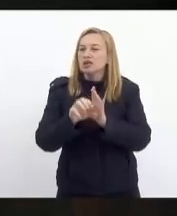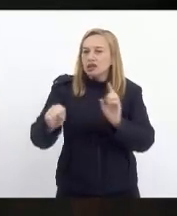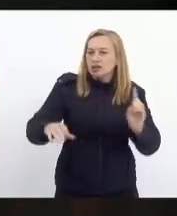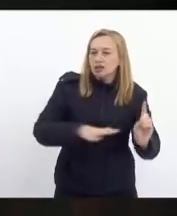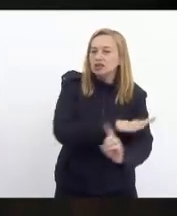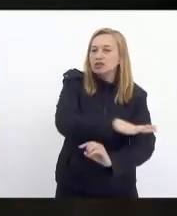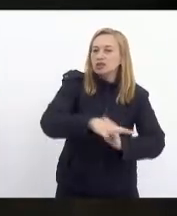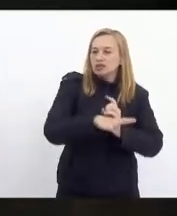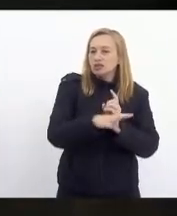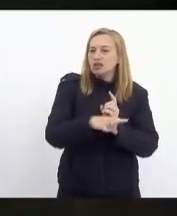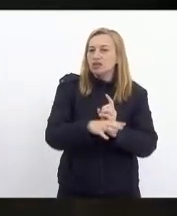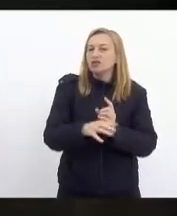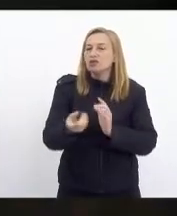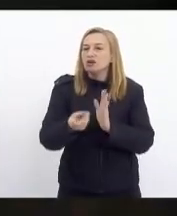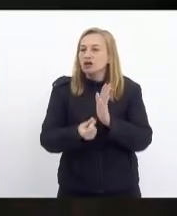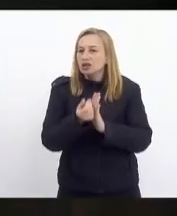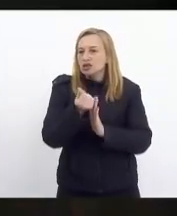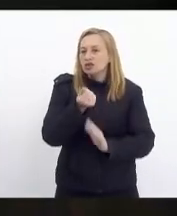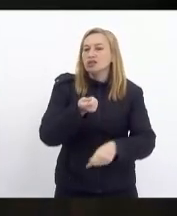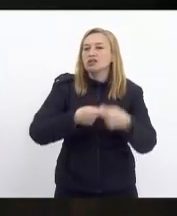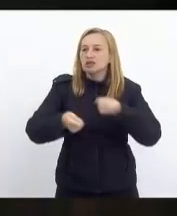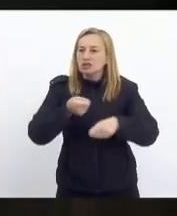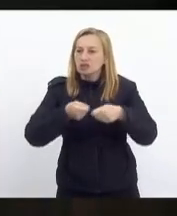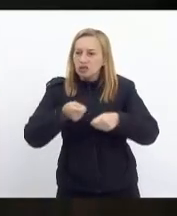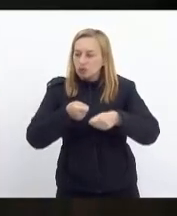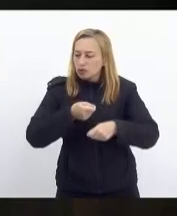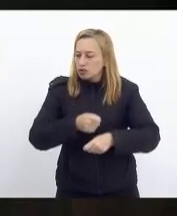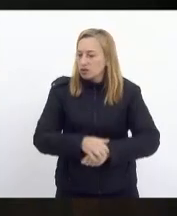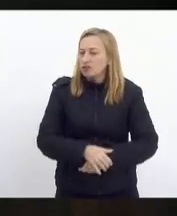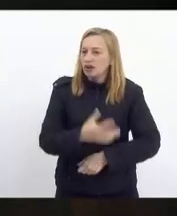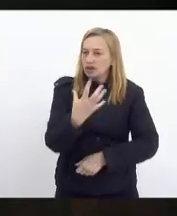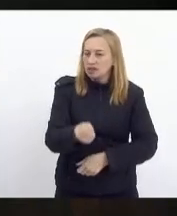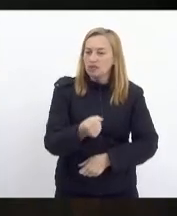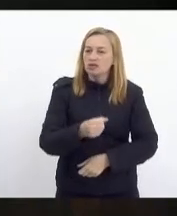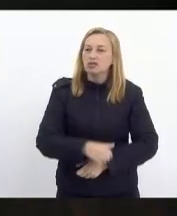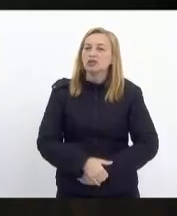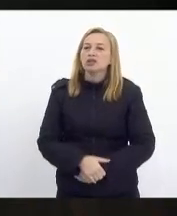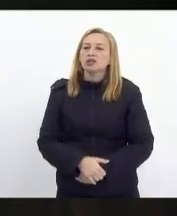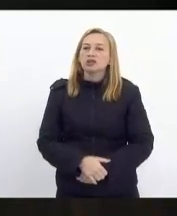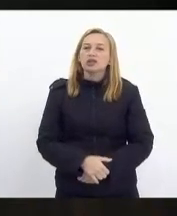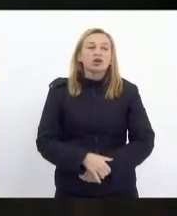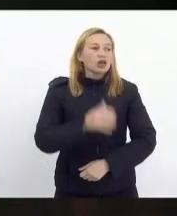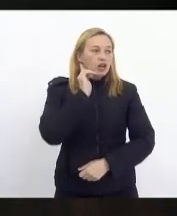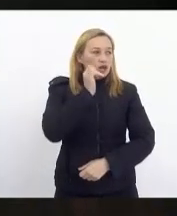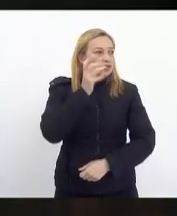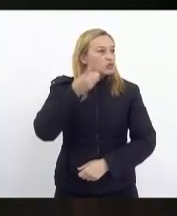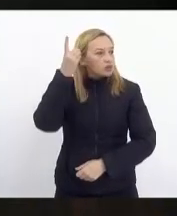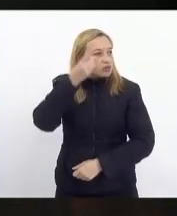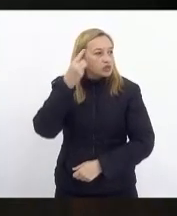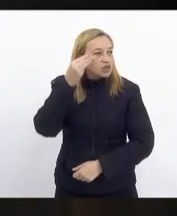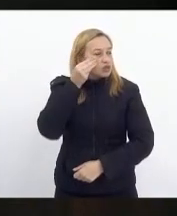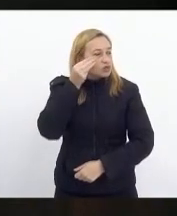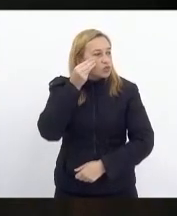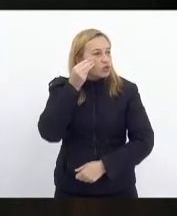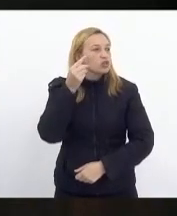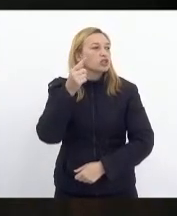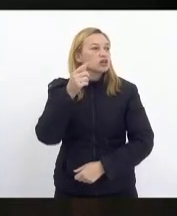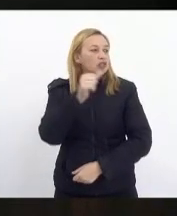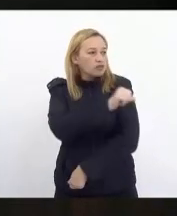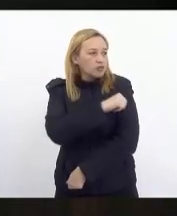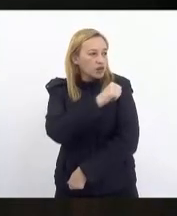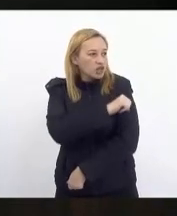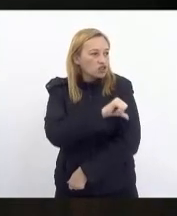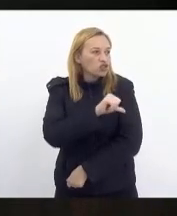favorável, de orçamento, finanças, fiscalização financeira e controle favorável. Relatores, deputada Mônica Francisco, enfermeira Regiane,